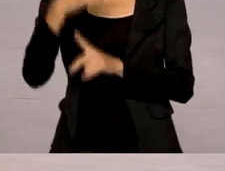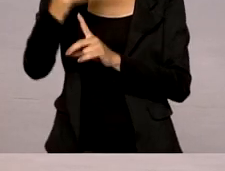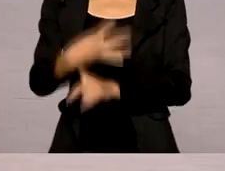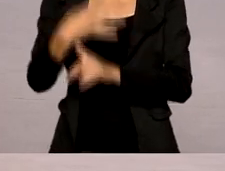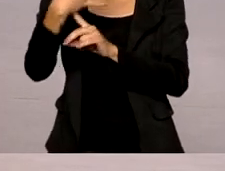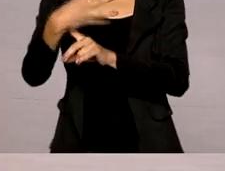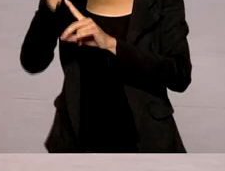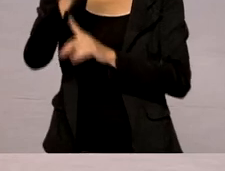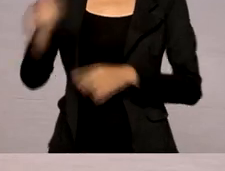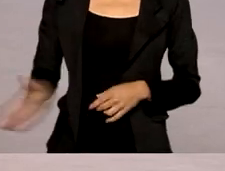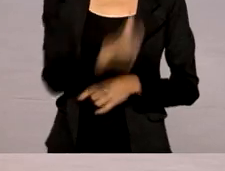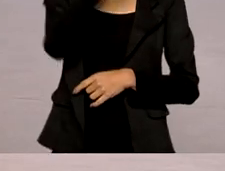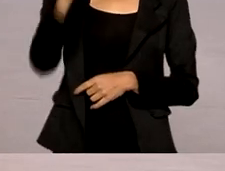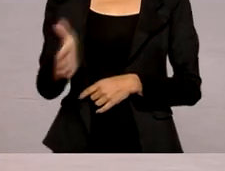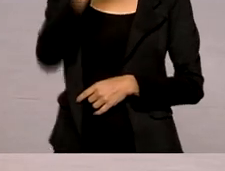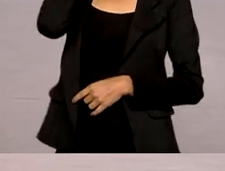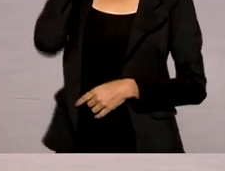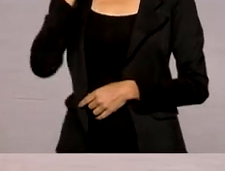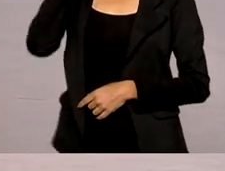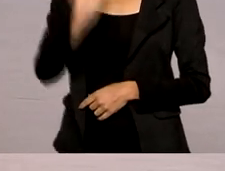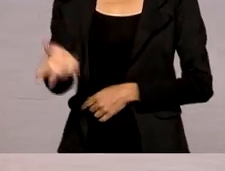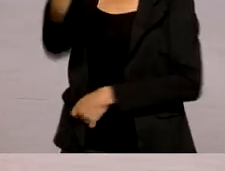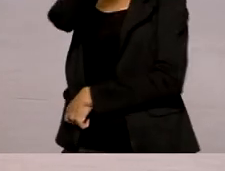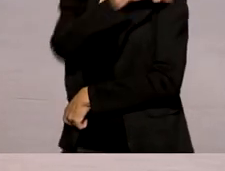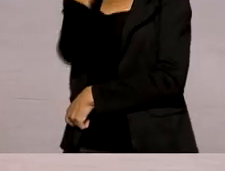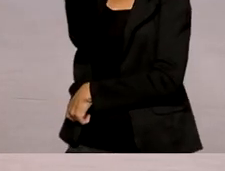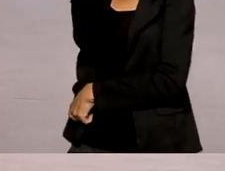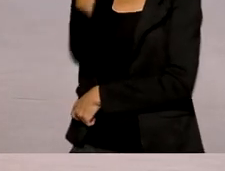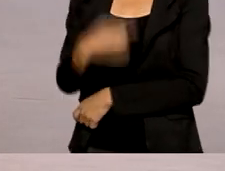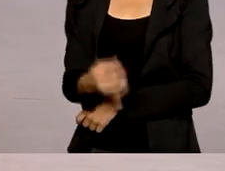197.285.447. As pessoas vacinadas com uma dose são